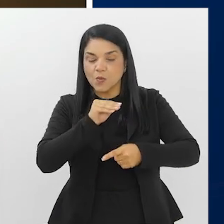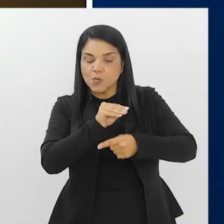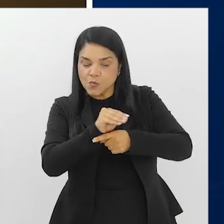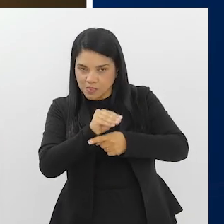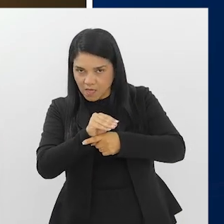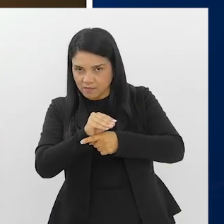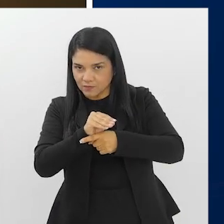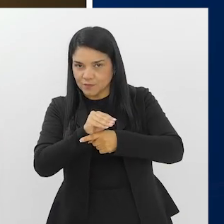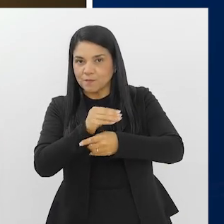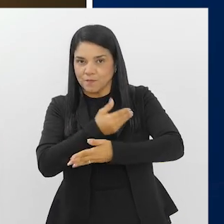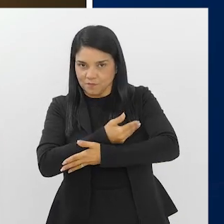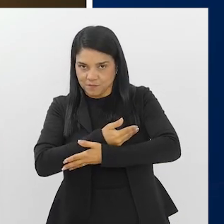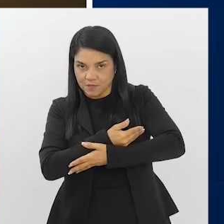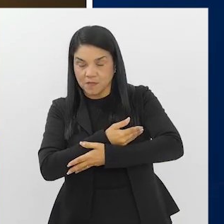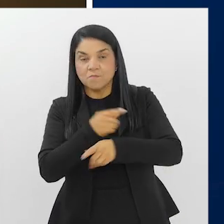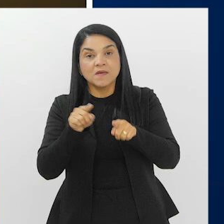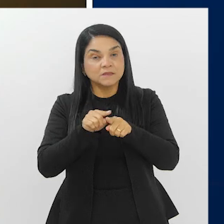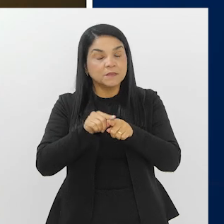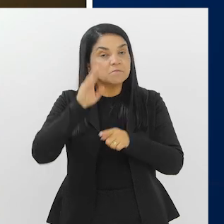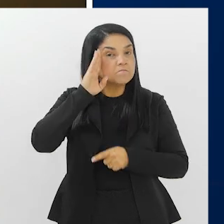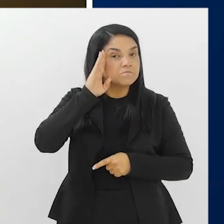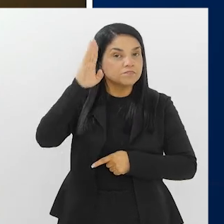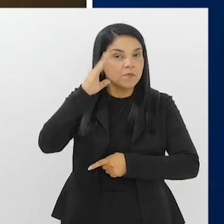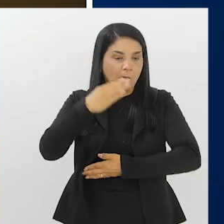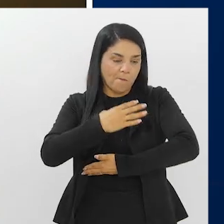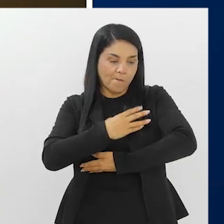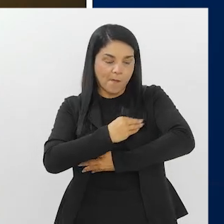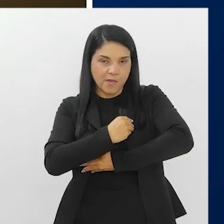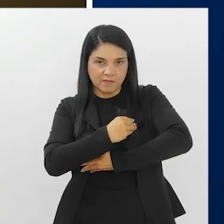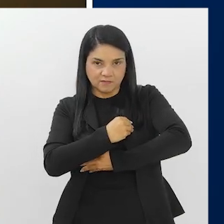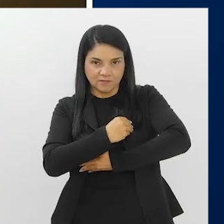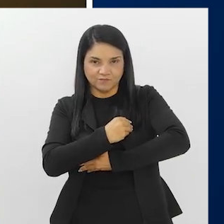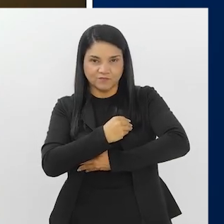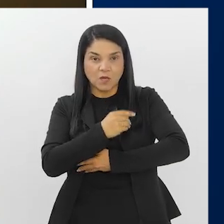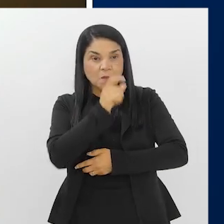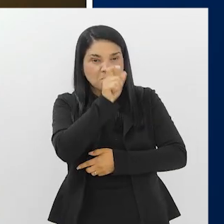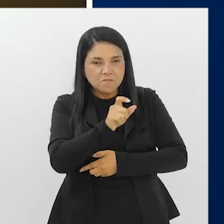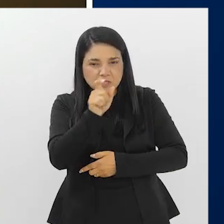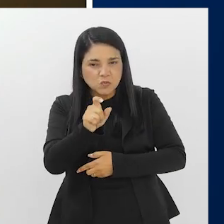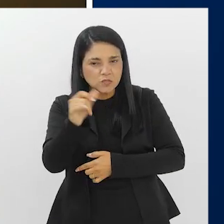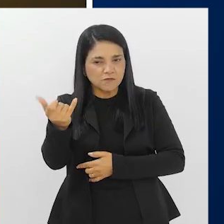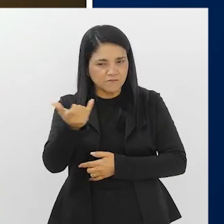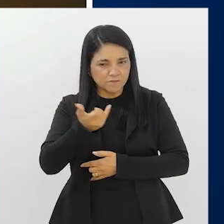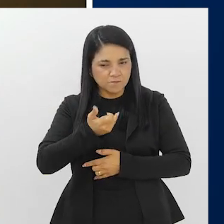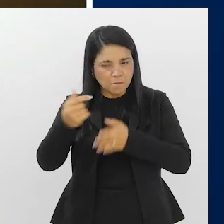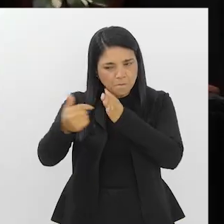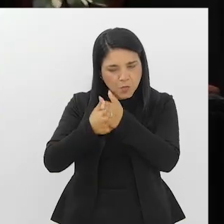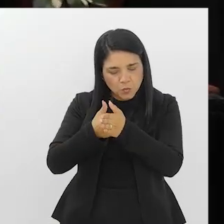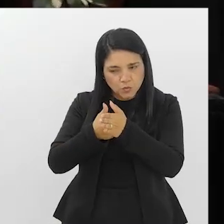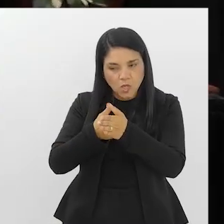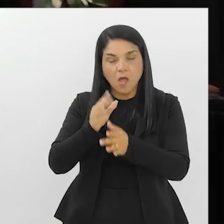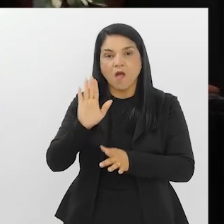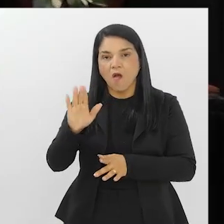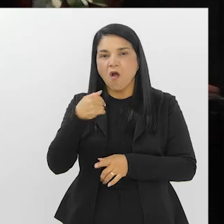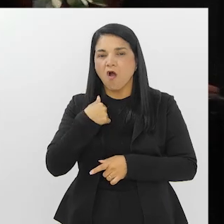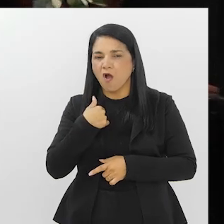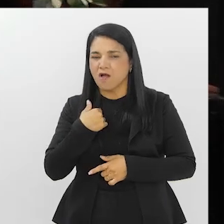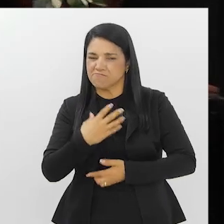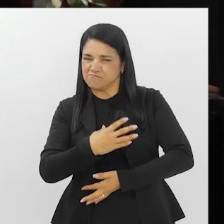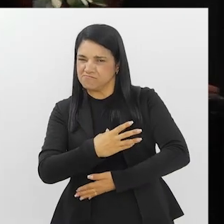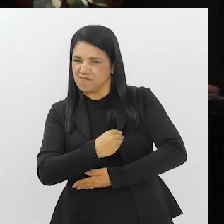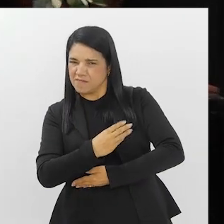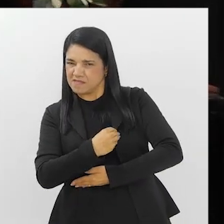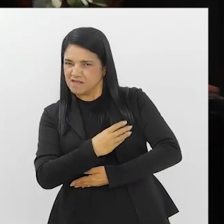cuidados com o bebê, mas principalmente também em relação à amamentação. Muita gente vira para a gente e fala assim, olha, eu não achei que